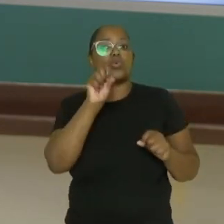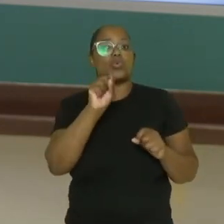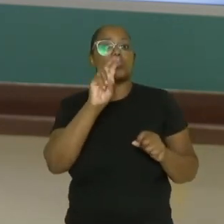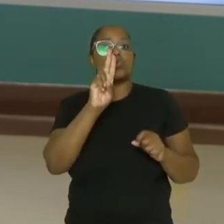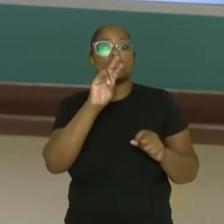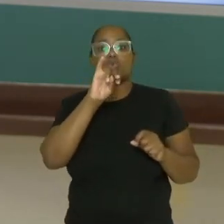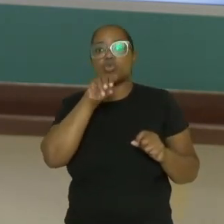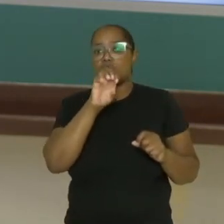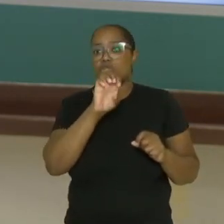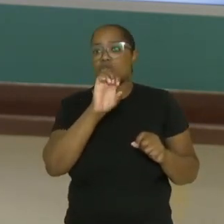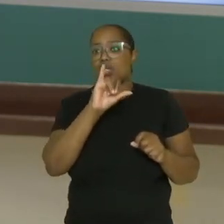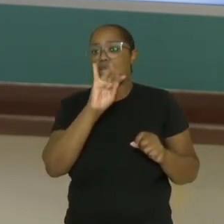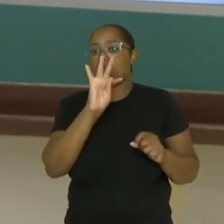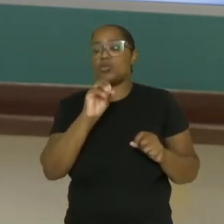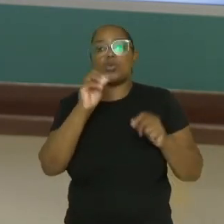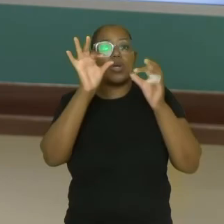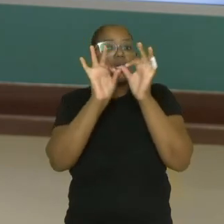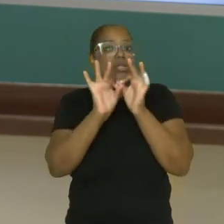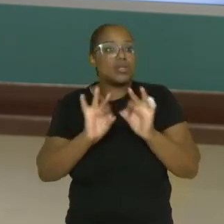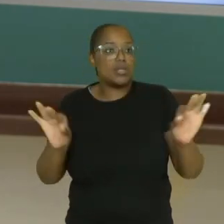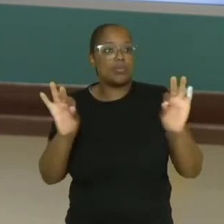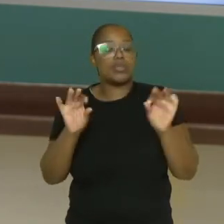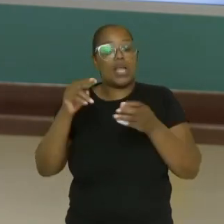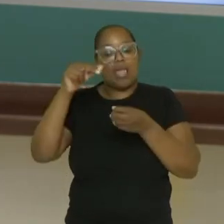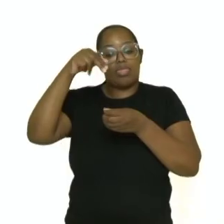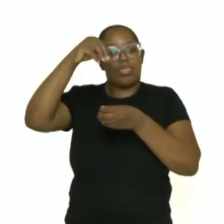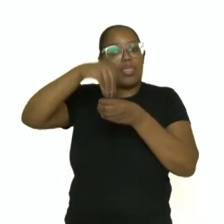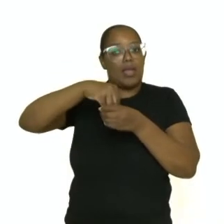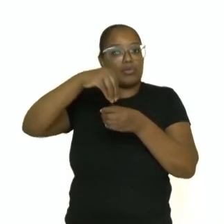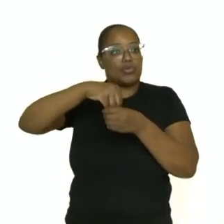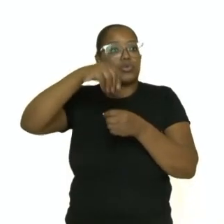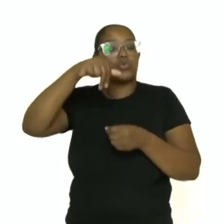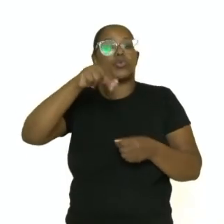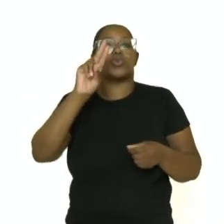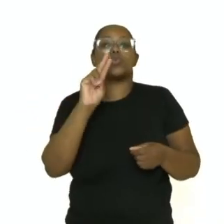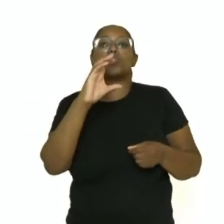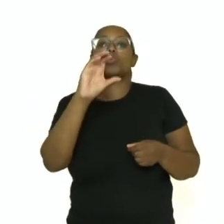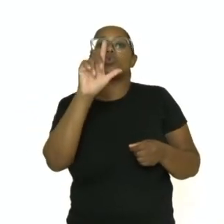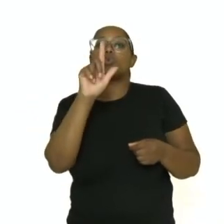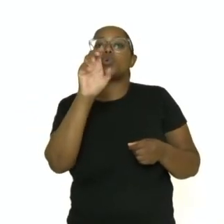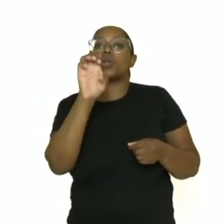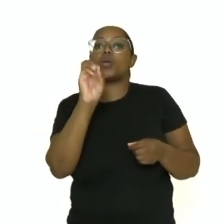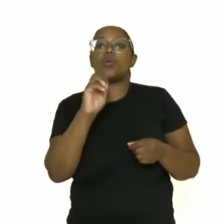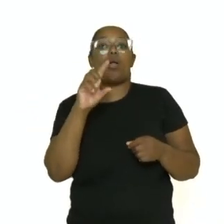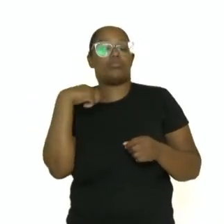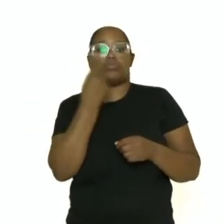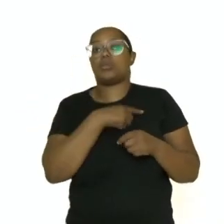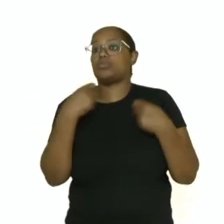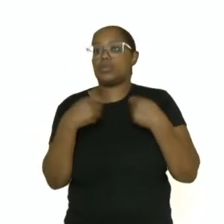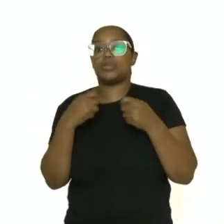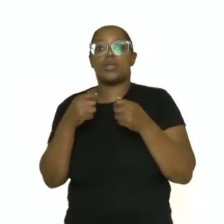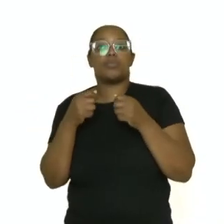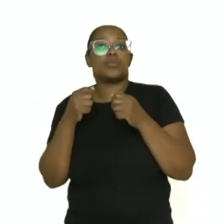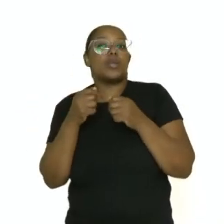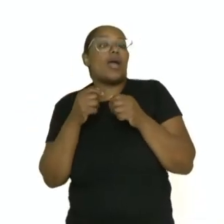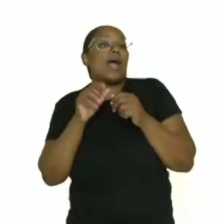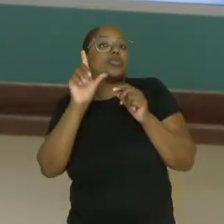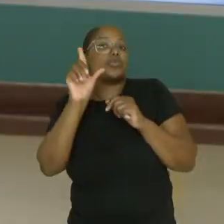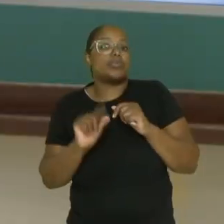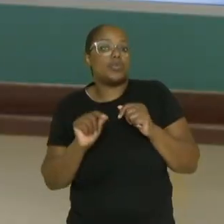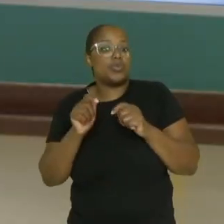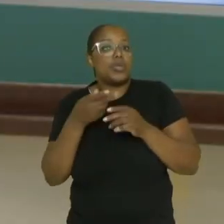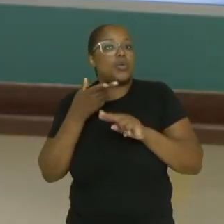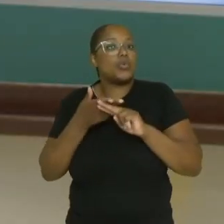sujeito simples, formado por um núcleo. Olha lá, nós precisamos economizar água, sujeito simples.